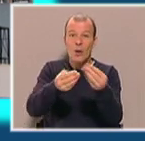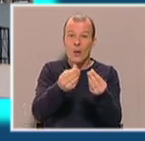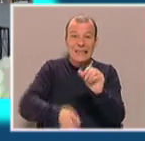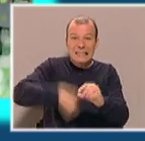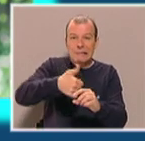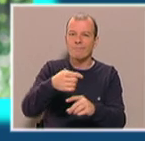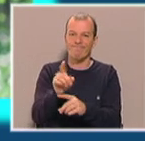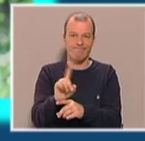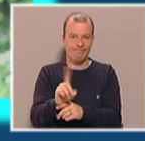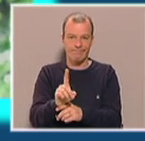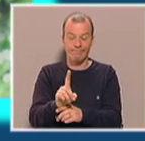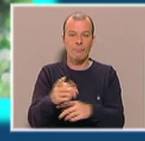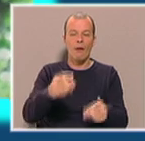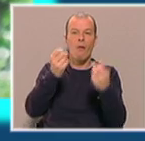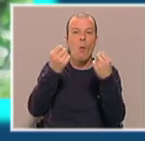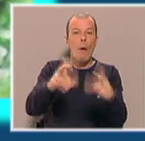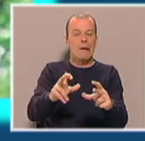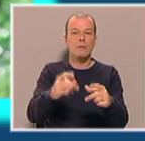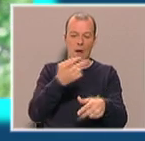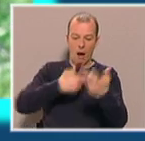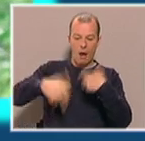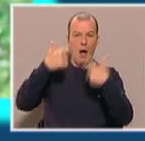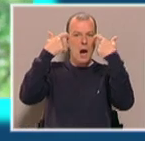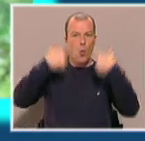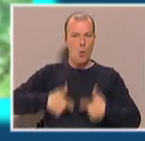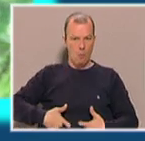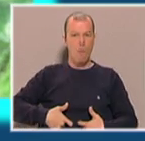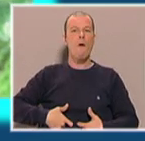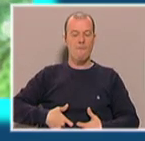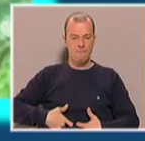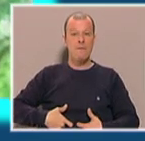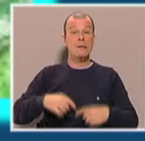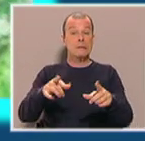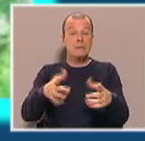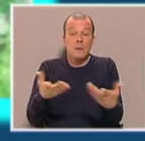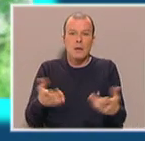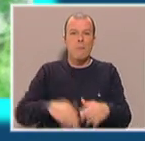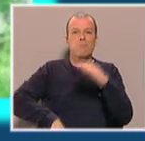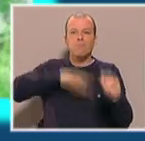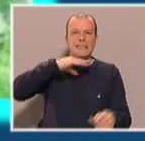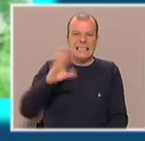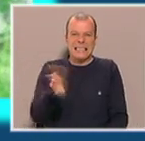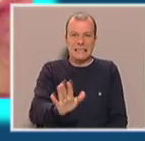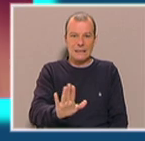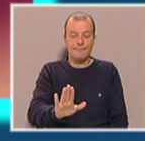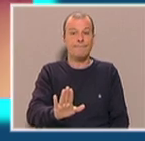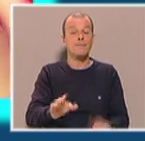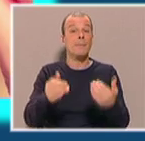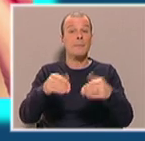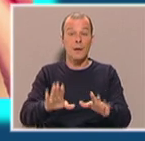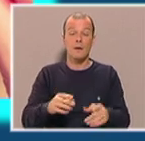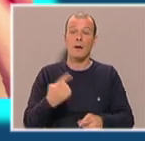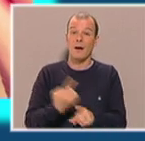condições. O ar vai entrar no teu corpo e não deve estar poluído. Mas